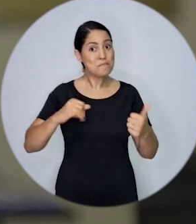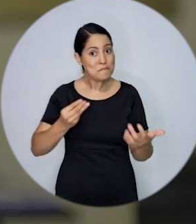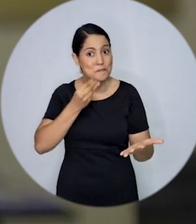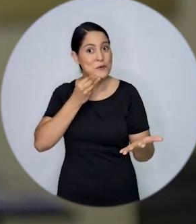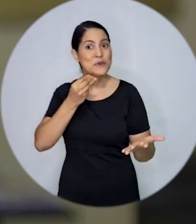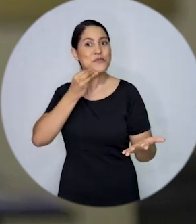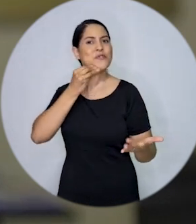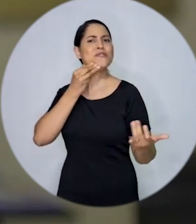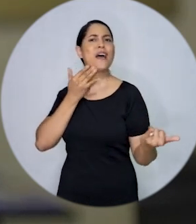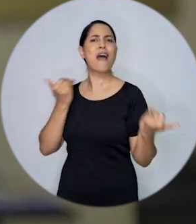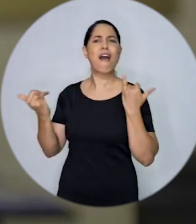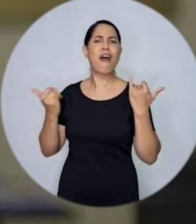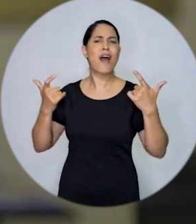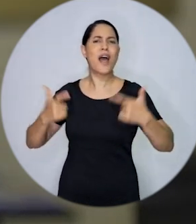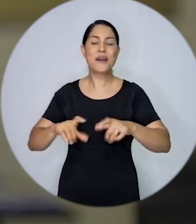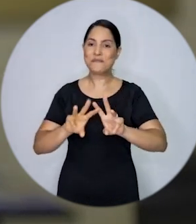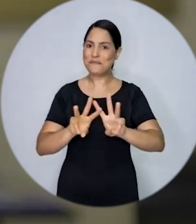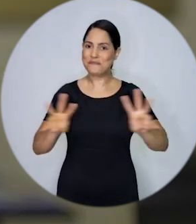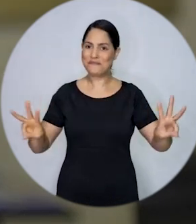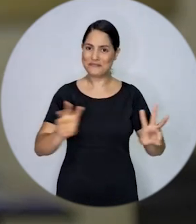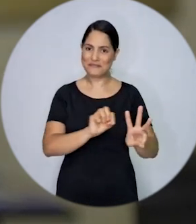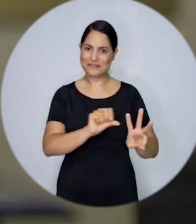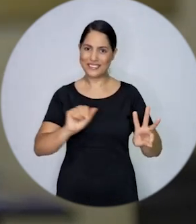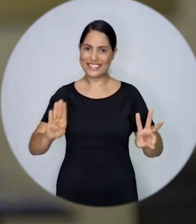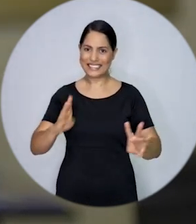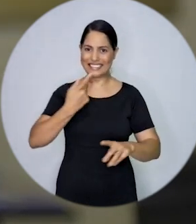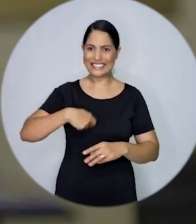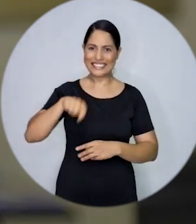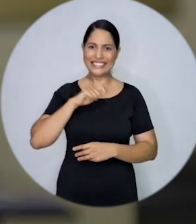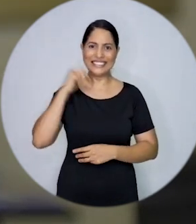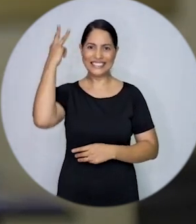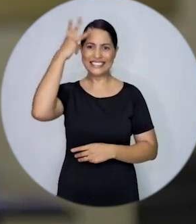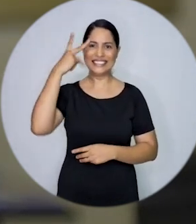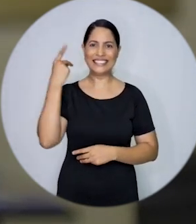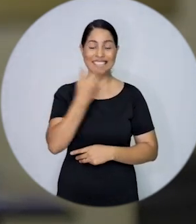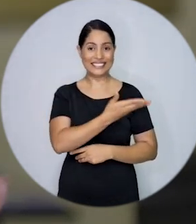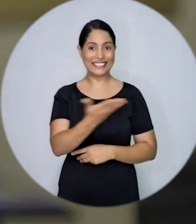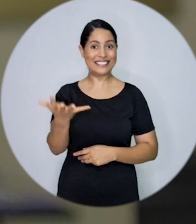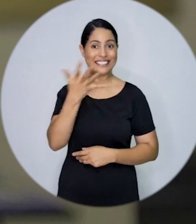sociais e conferir as principais notícias no site da OAB Nacional. Eu